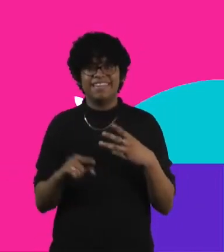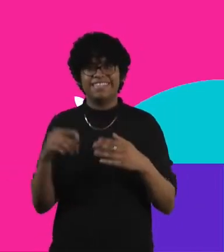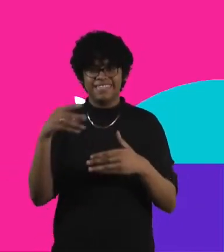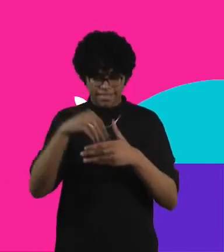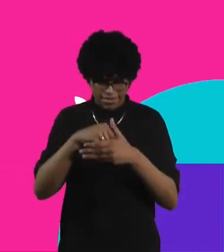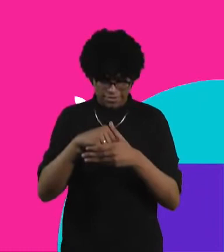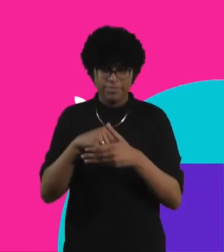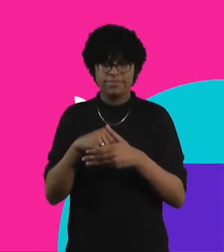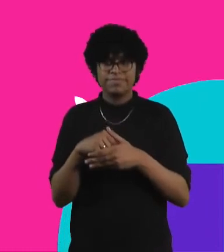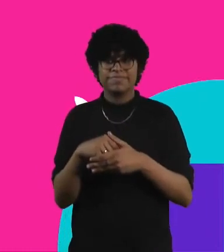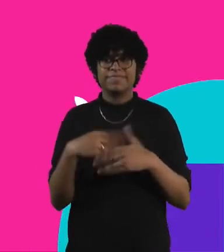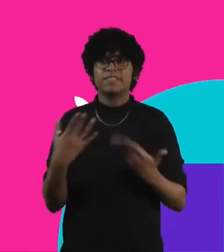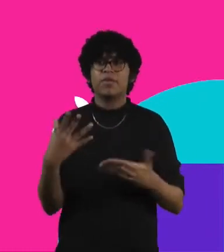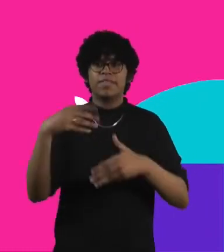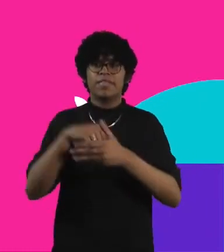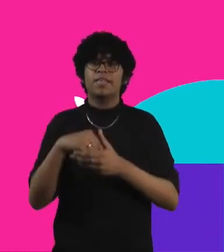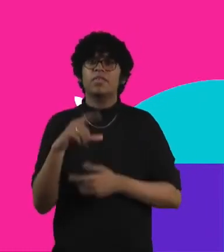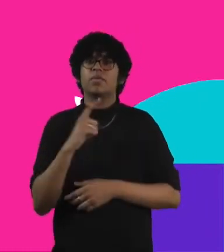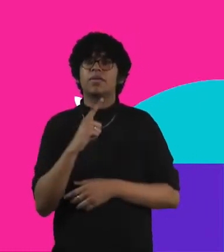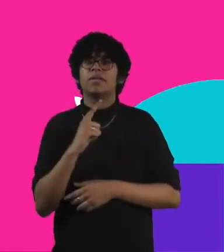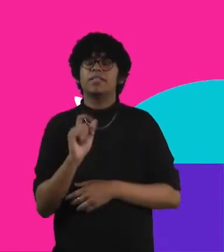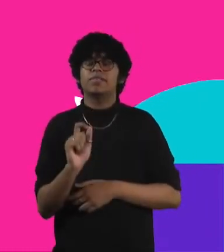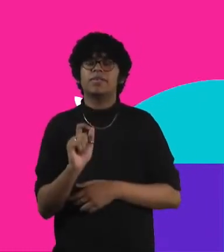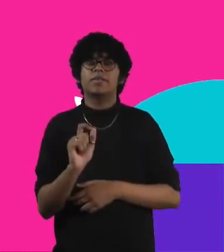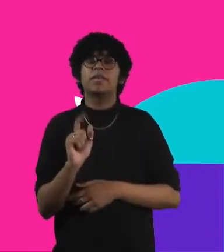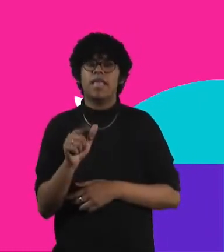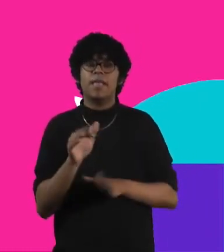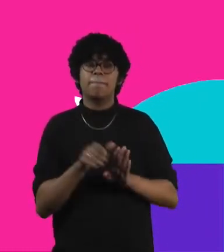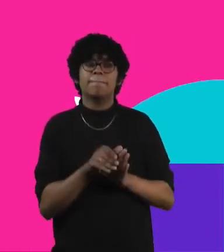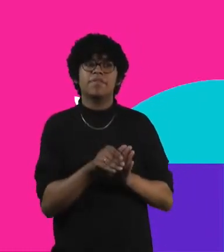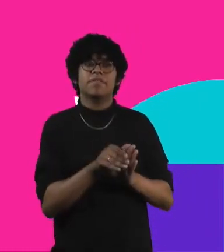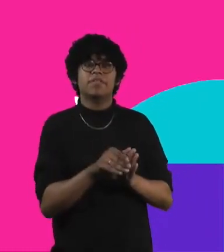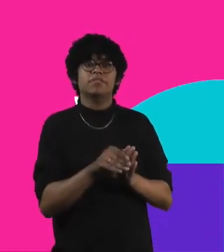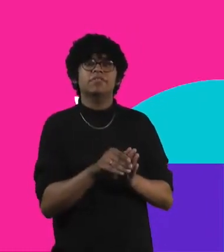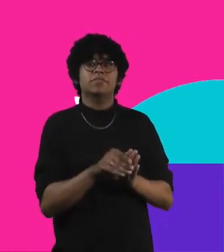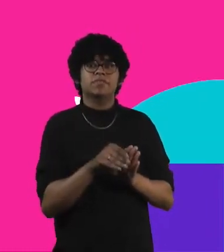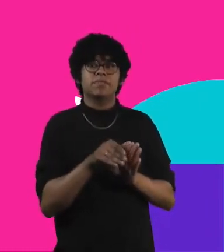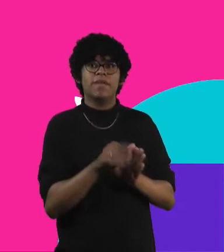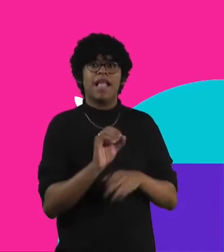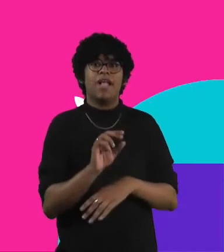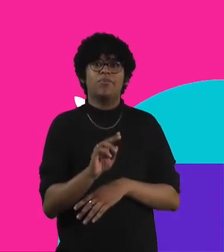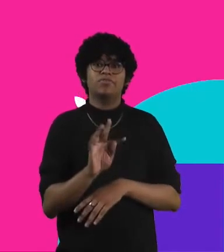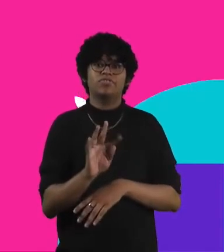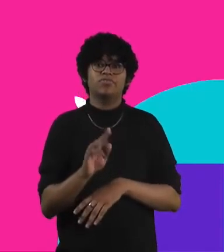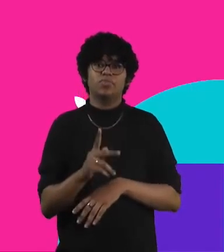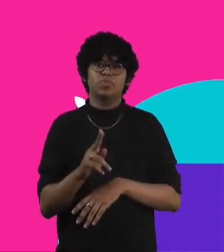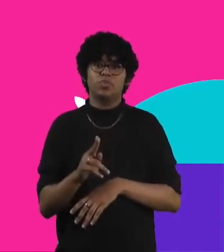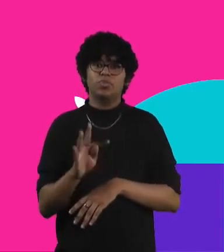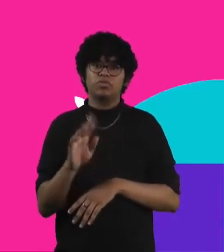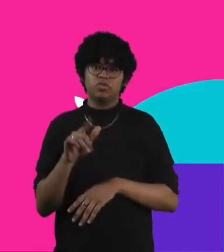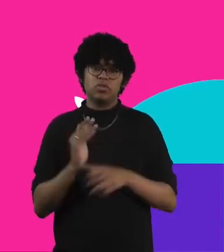os indicadores desse objetivo vão ser monitorados a partir das saídas, dos outputs, das intervenções que a